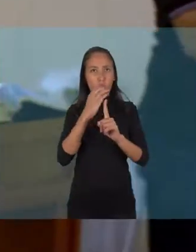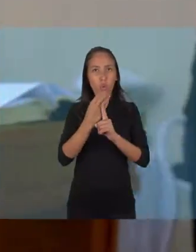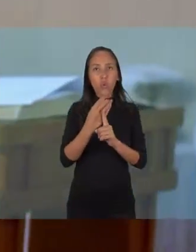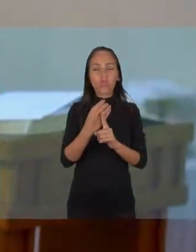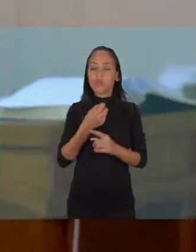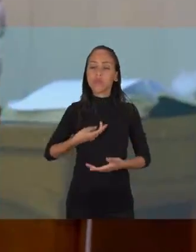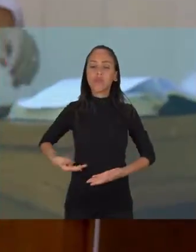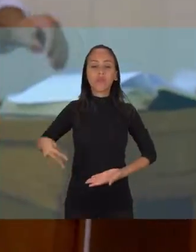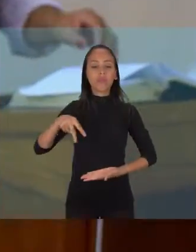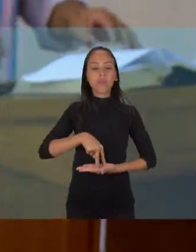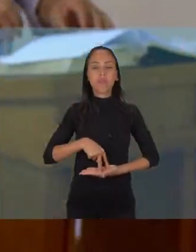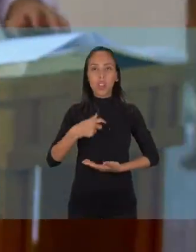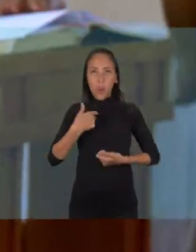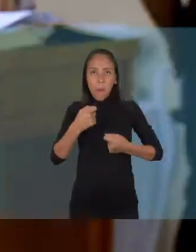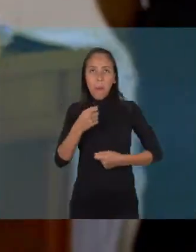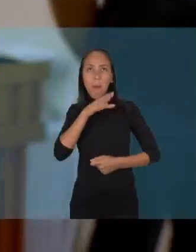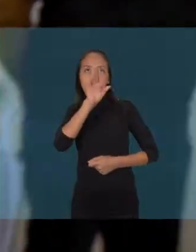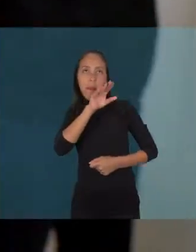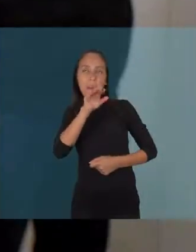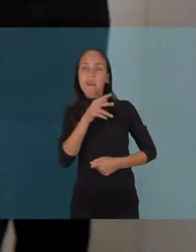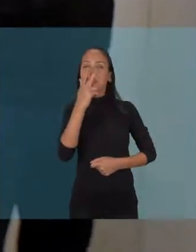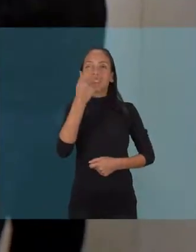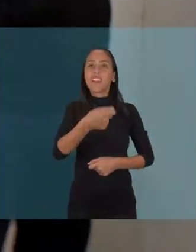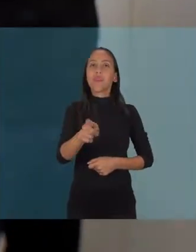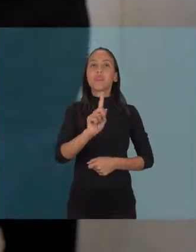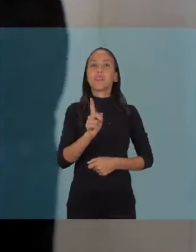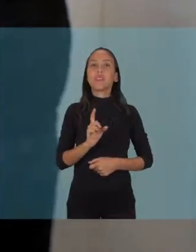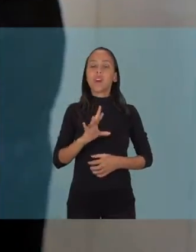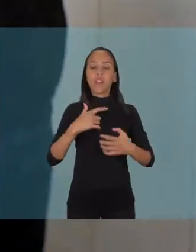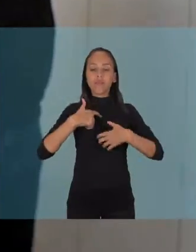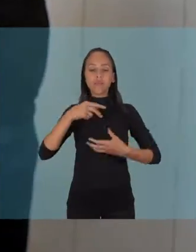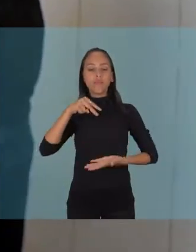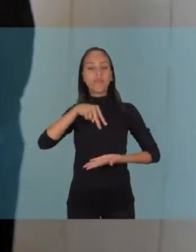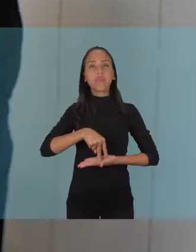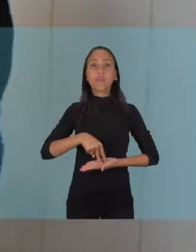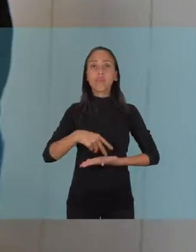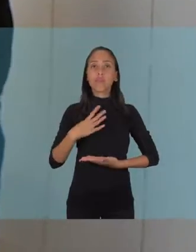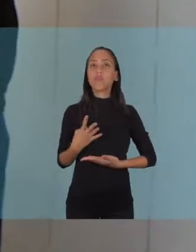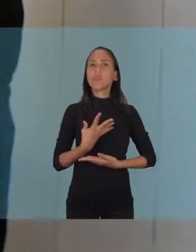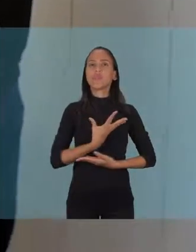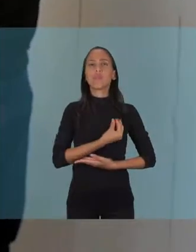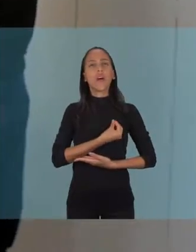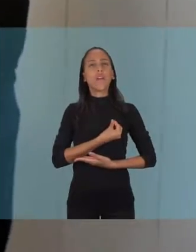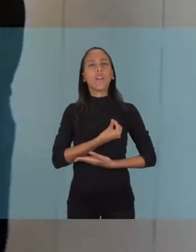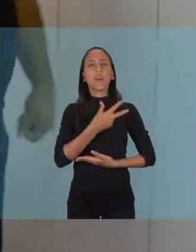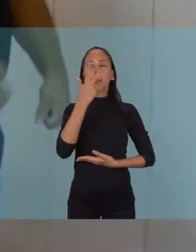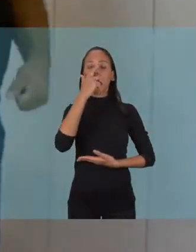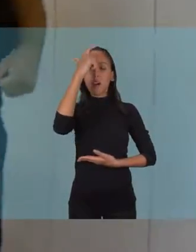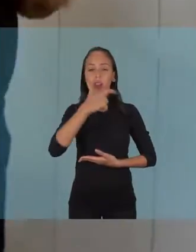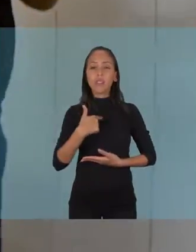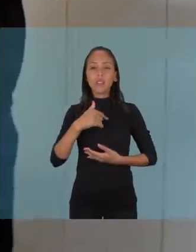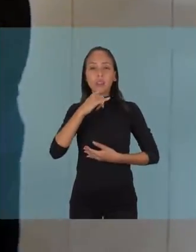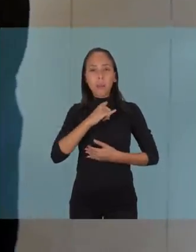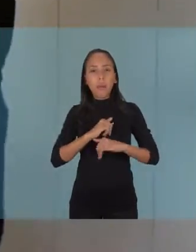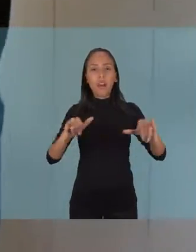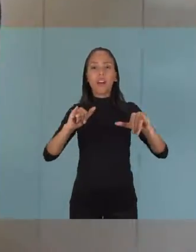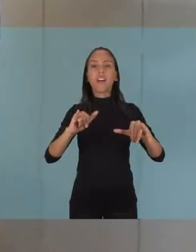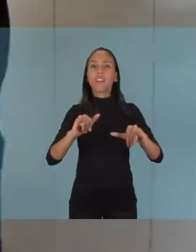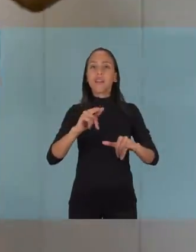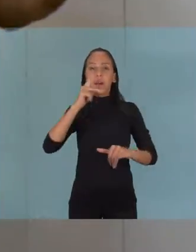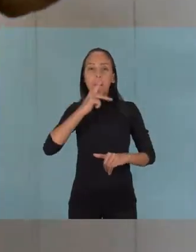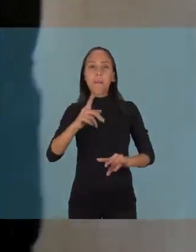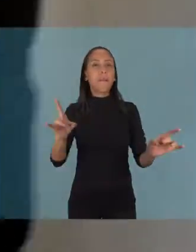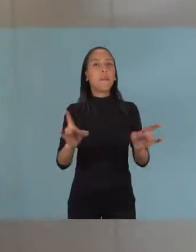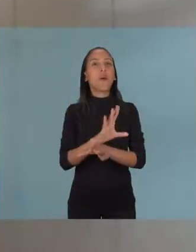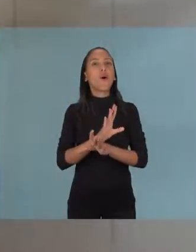de eu estar nesse lugar já comunica alguma coisa, já passa uma mensagem. Mas o cristianismo fundamentalista, ele